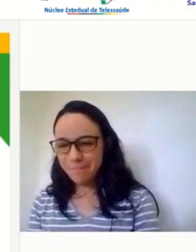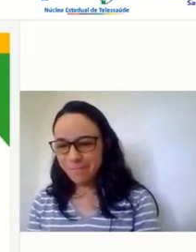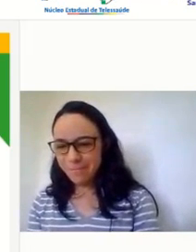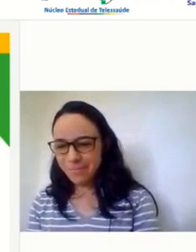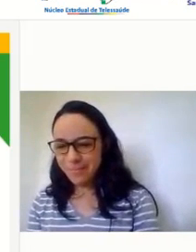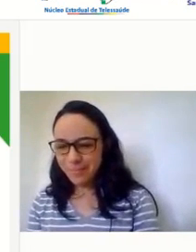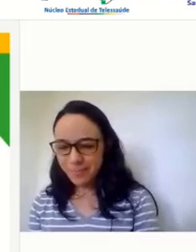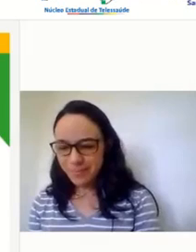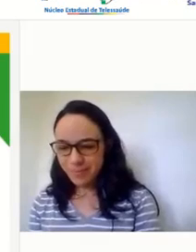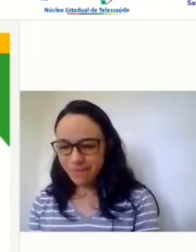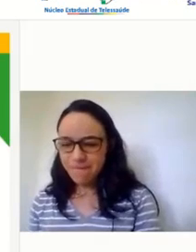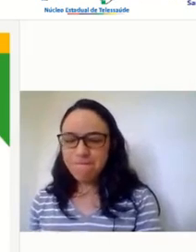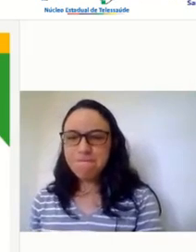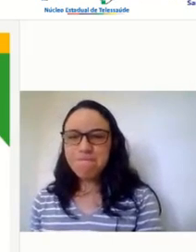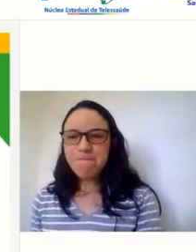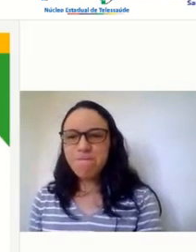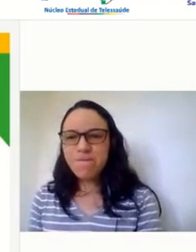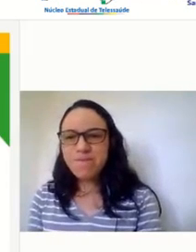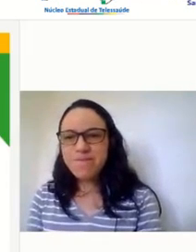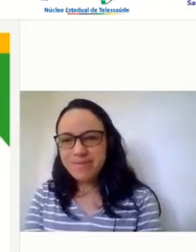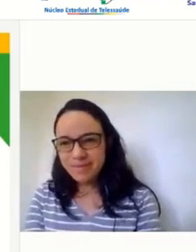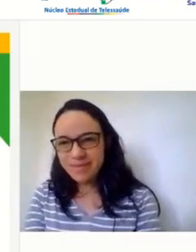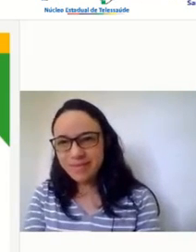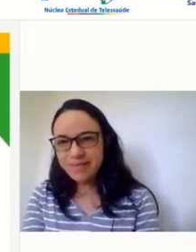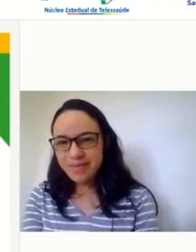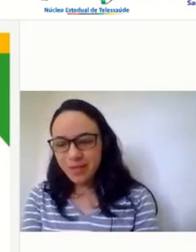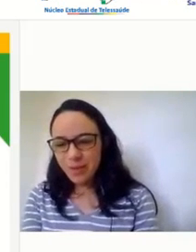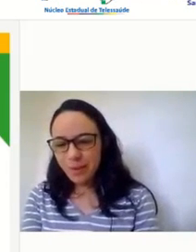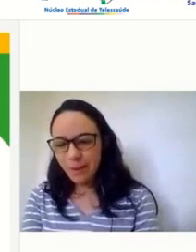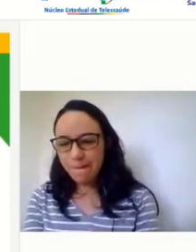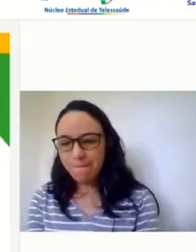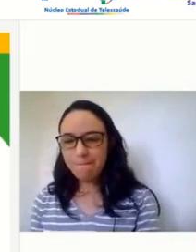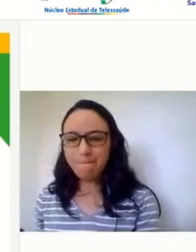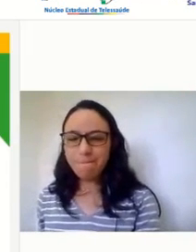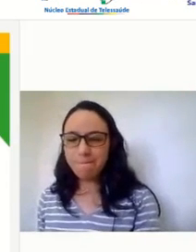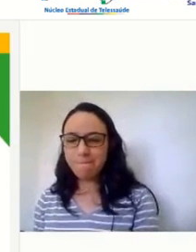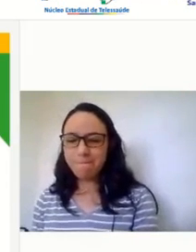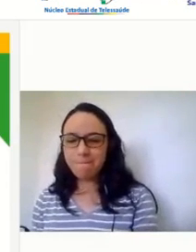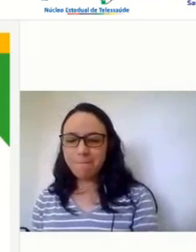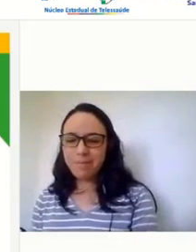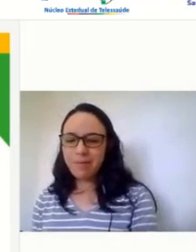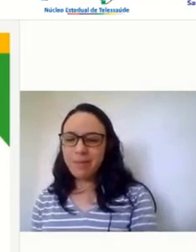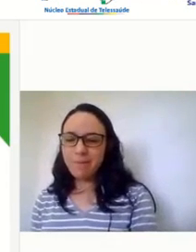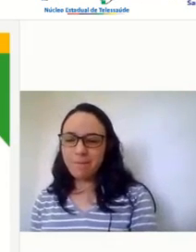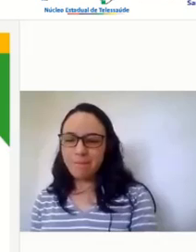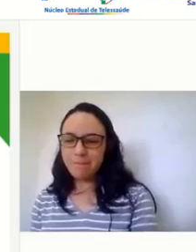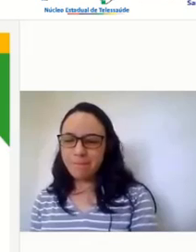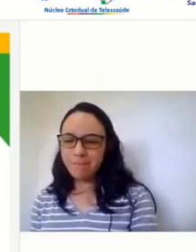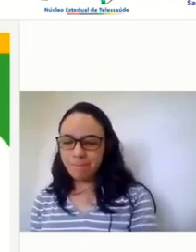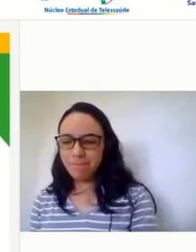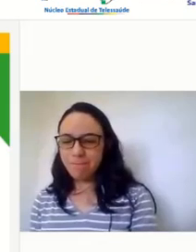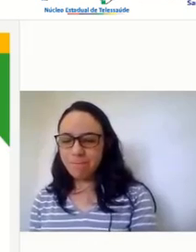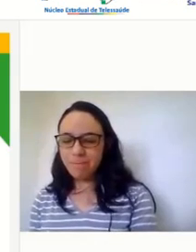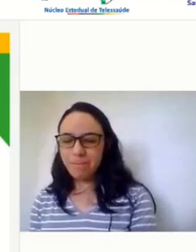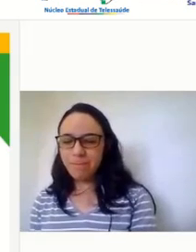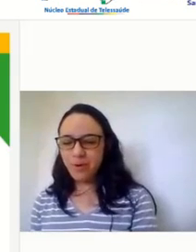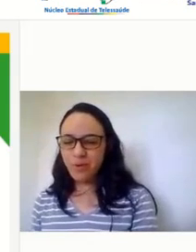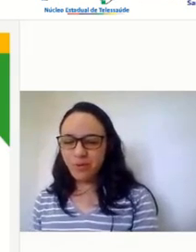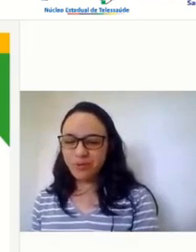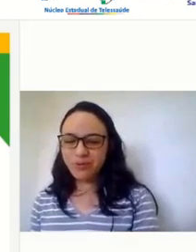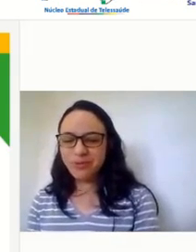é muito obrigada senhor pode continuar mal tá belíssimo pronto então assim